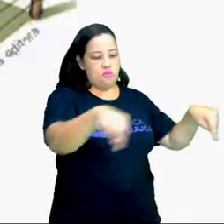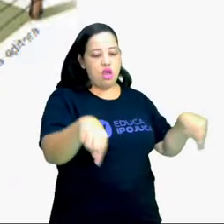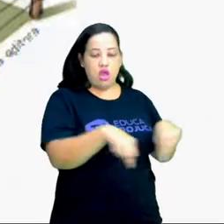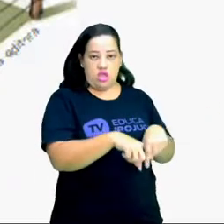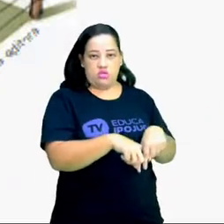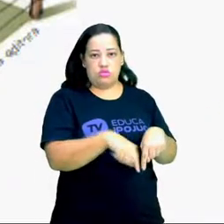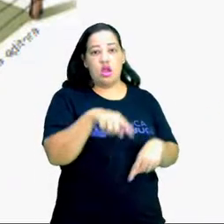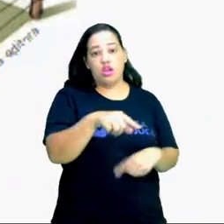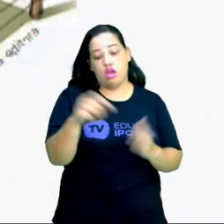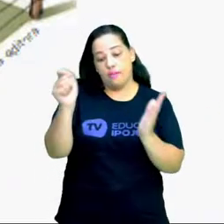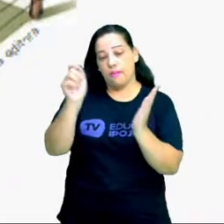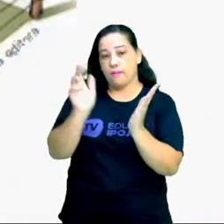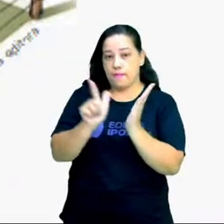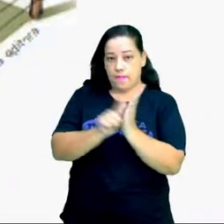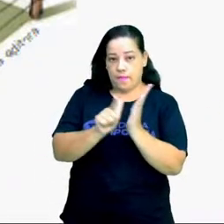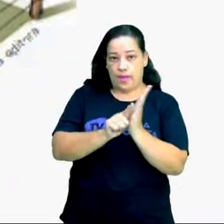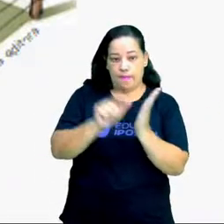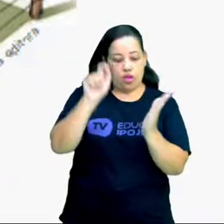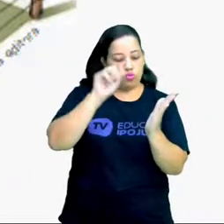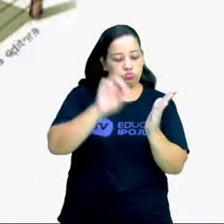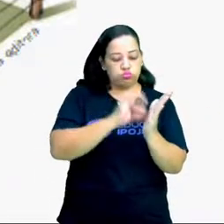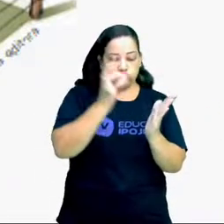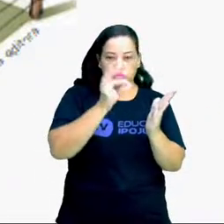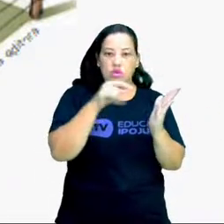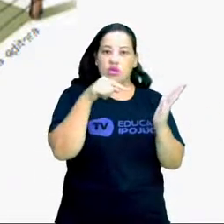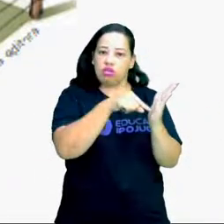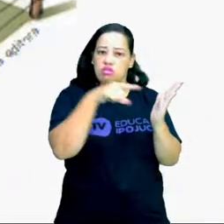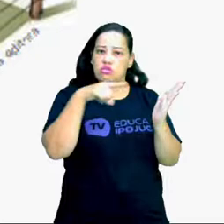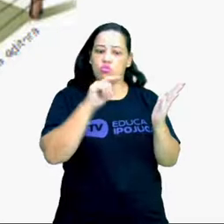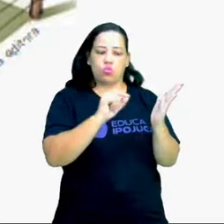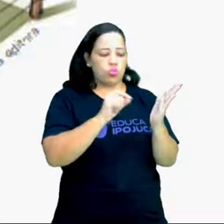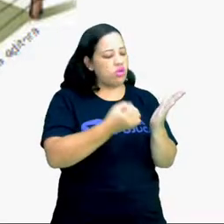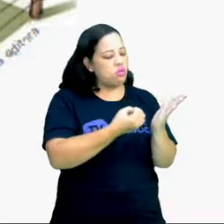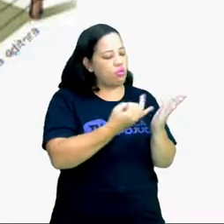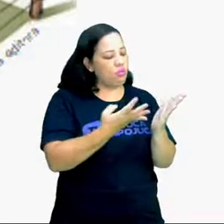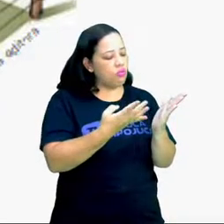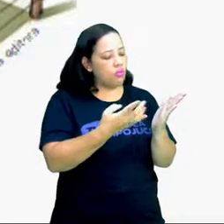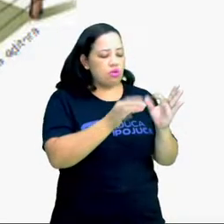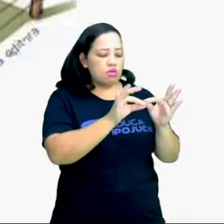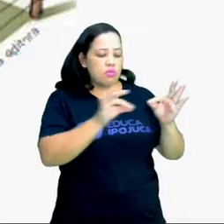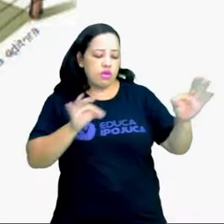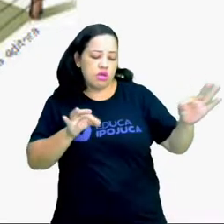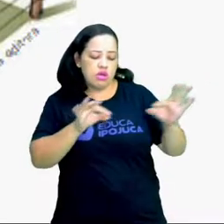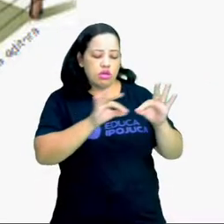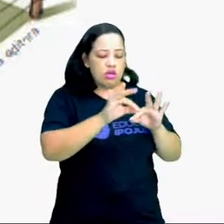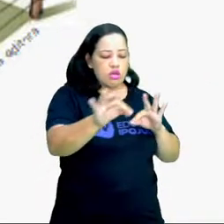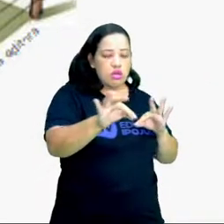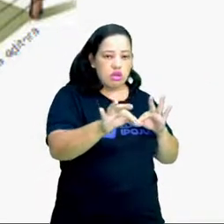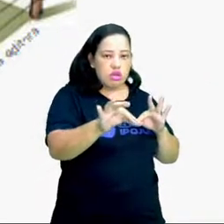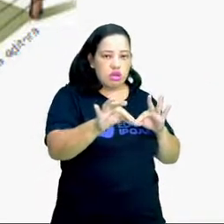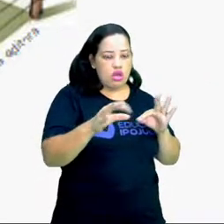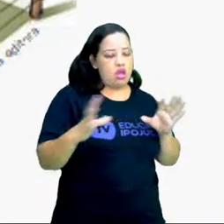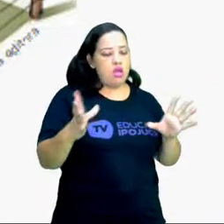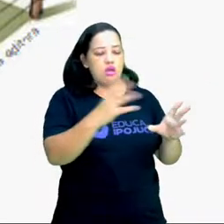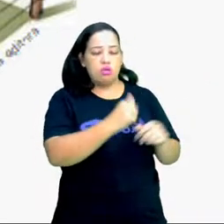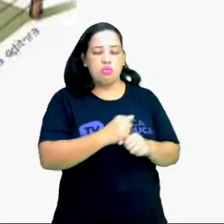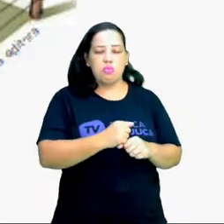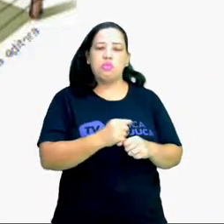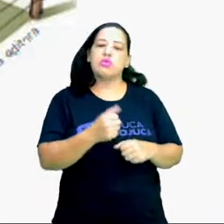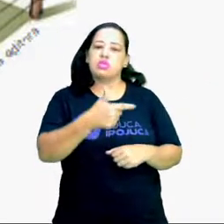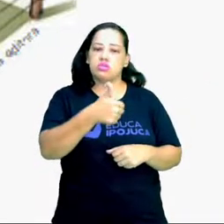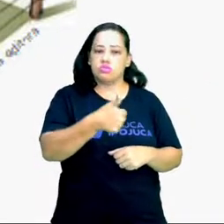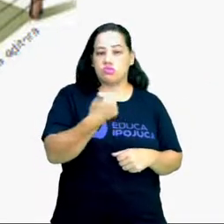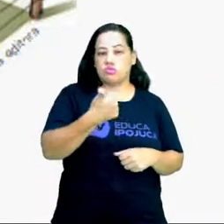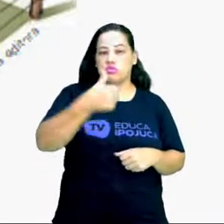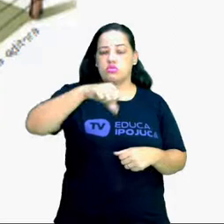estava indicada a medida da área dele, que era 169 metros quadrados.